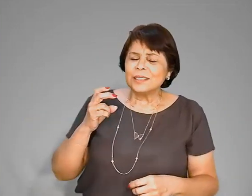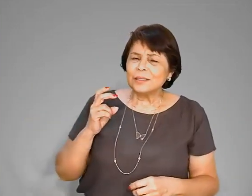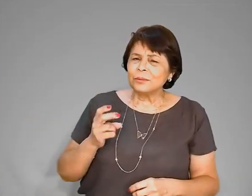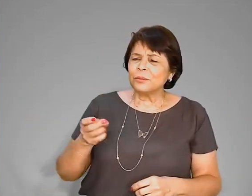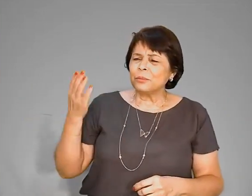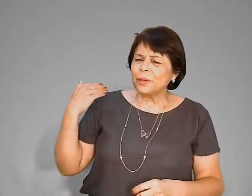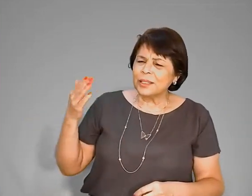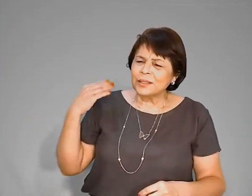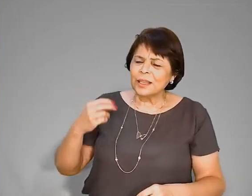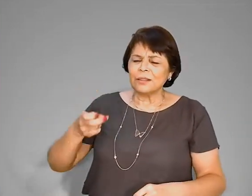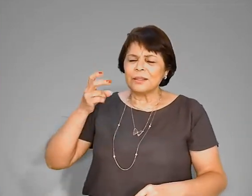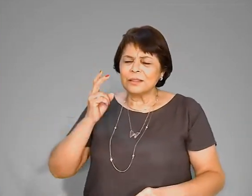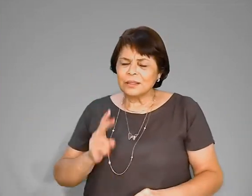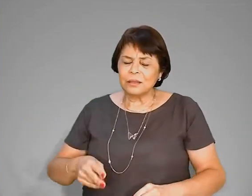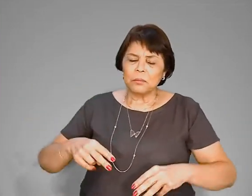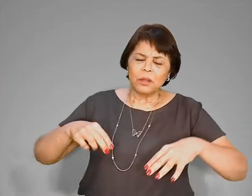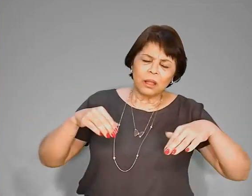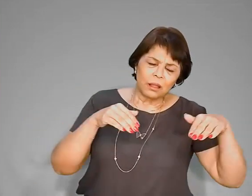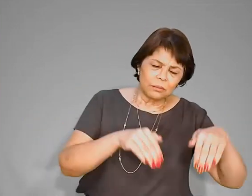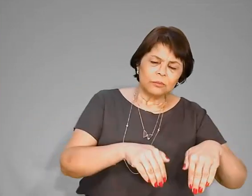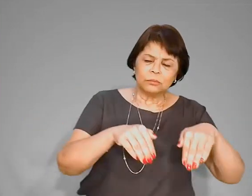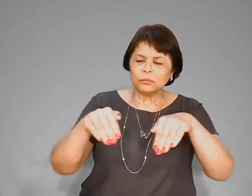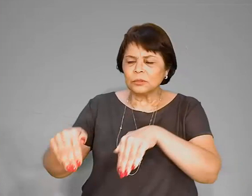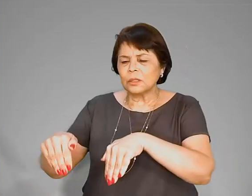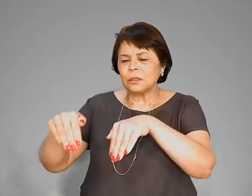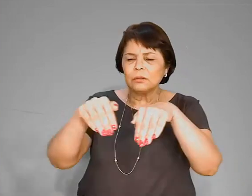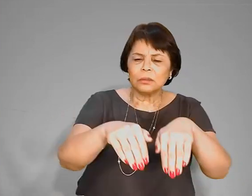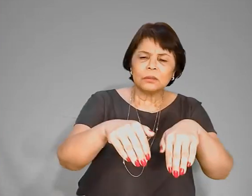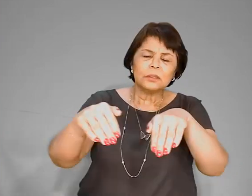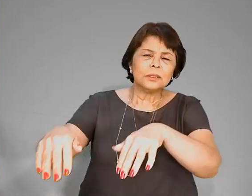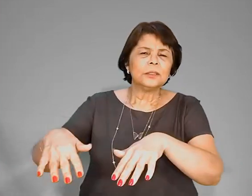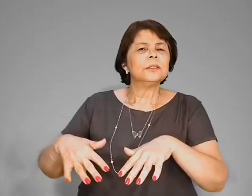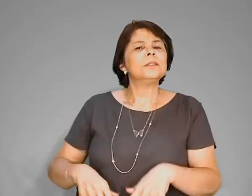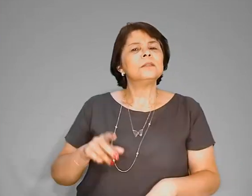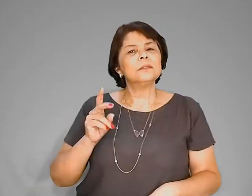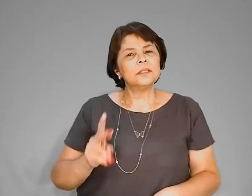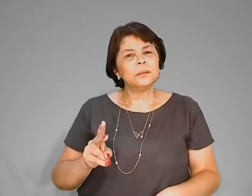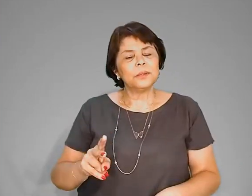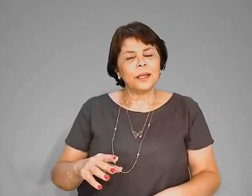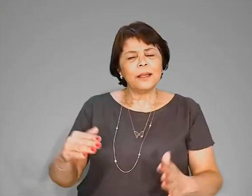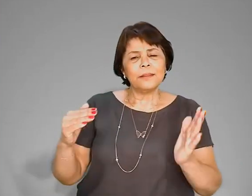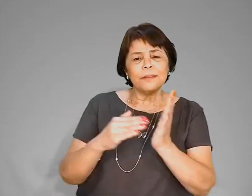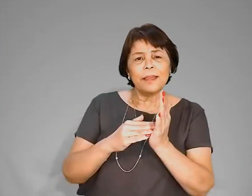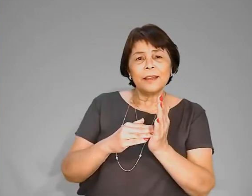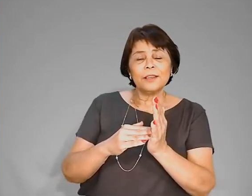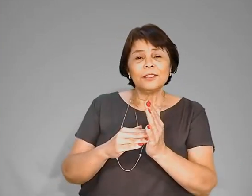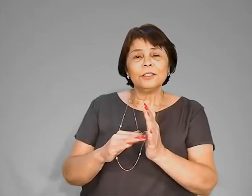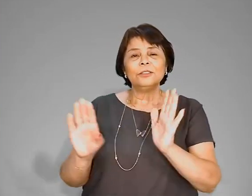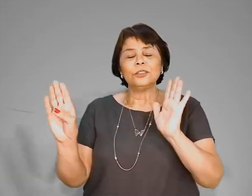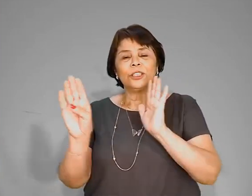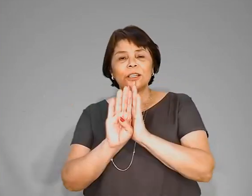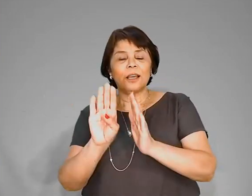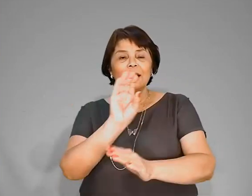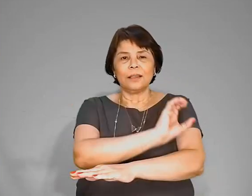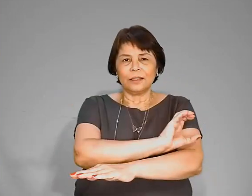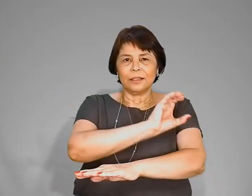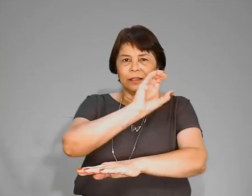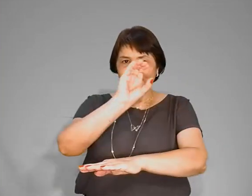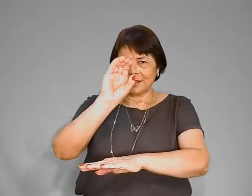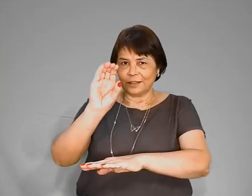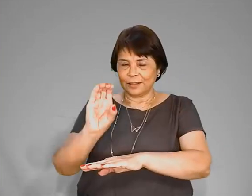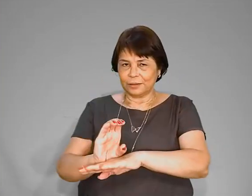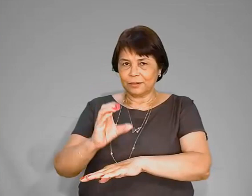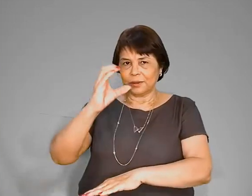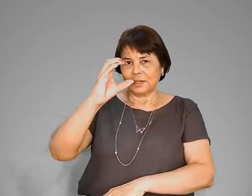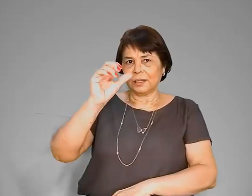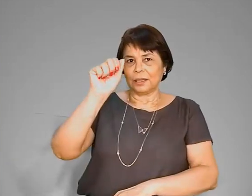peregrinaram 40 anos no deserto até chegar à terra de Canaã? Lembra que eles não tinham nada fixo?